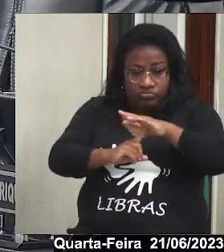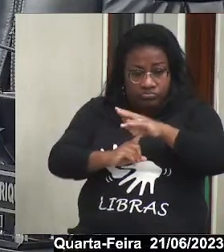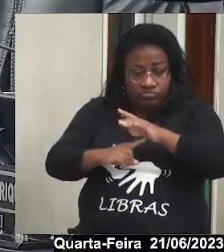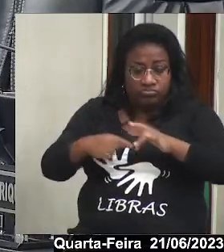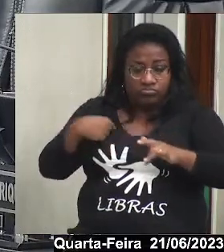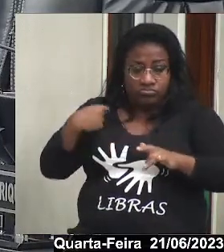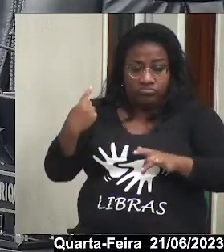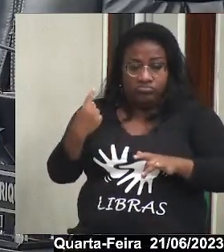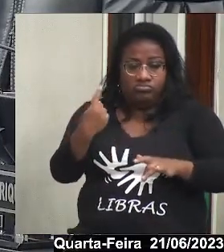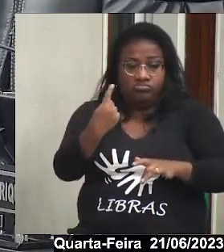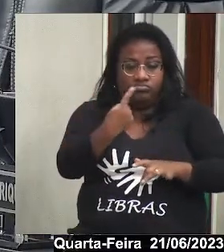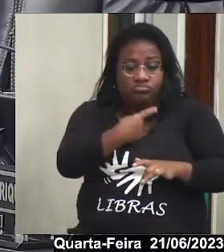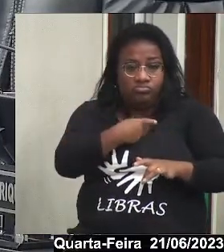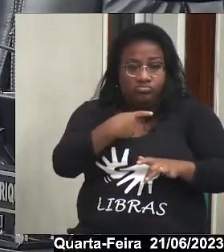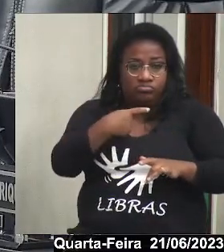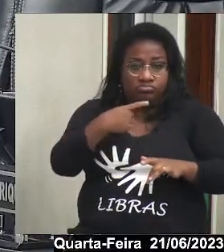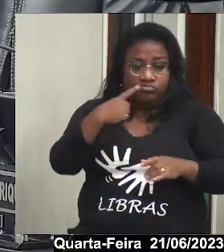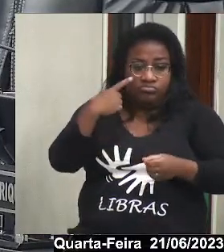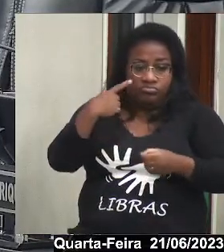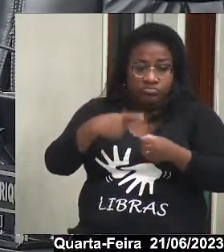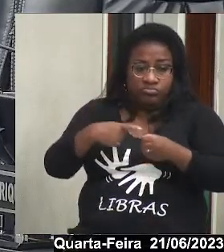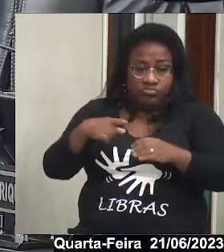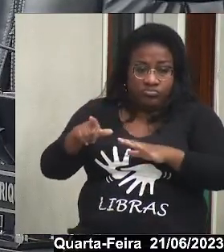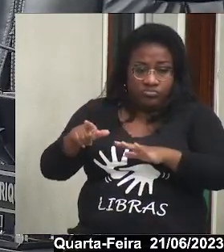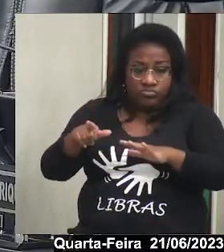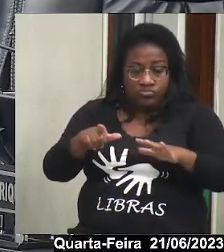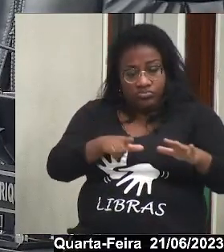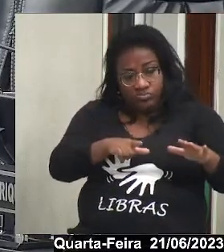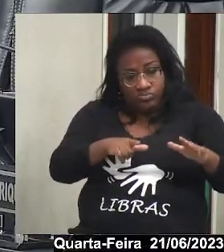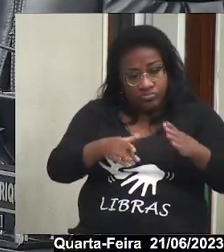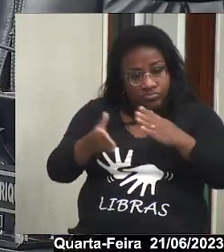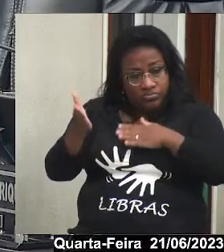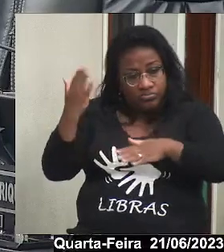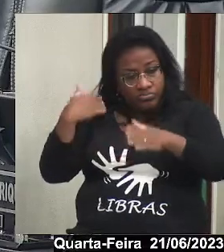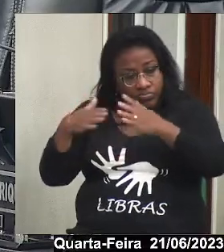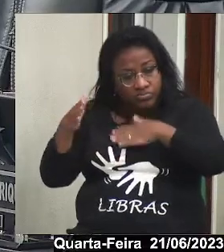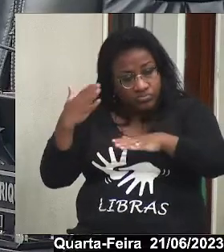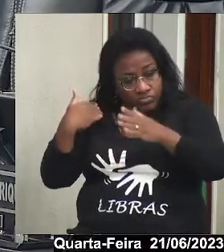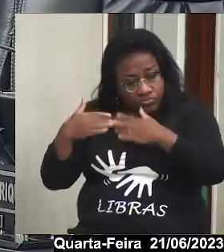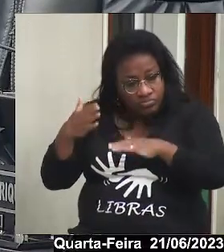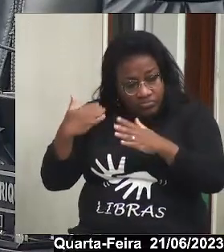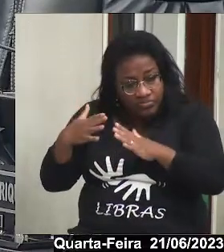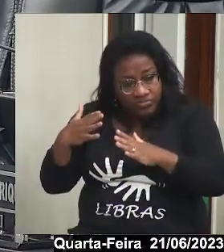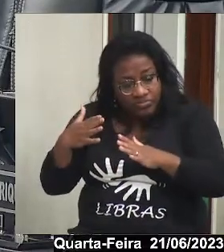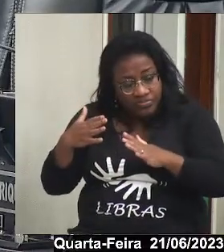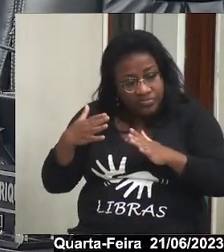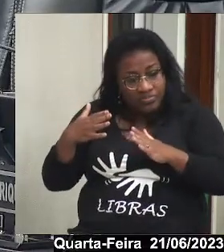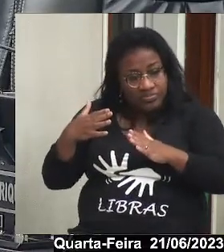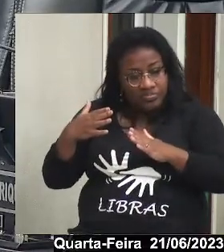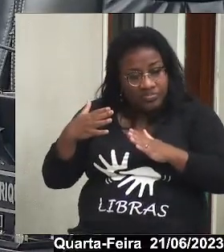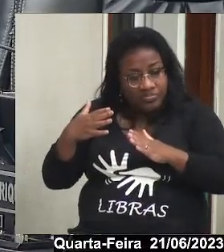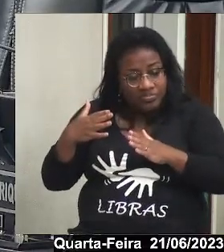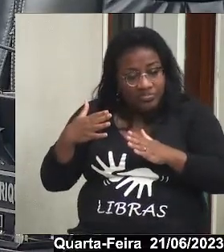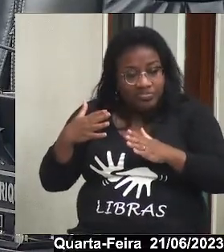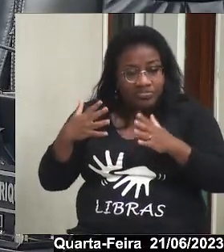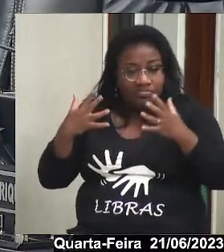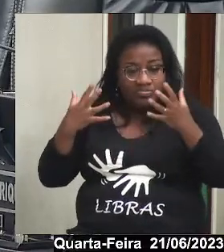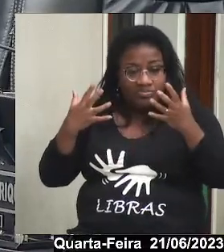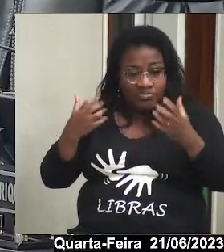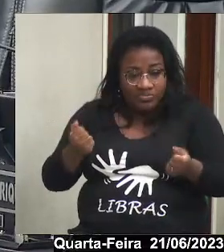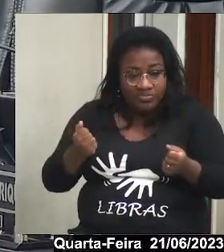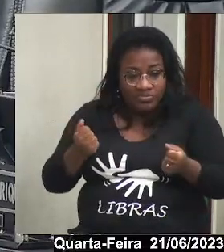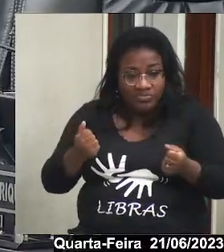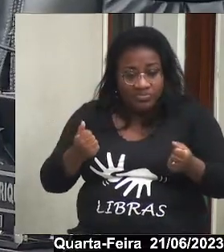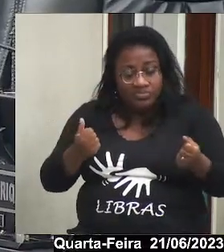nossa cidade. Tá? Nós que na semana passada está ficando habitual, né, Carlos,